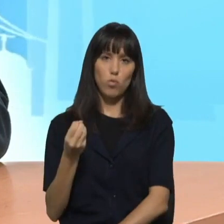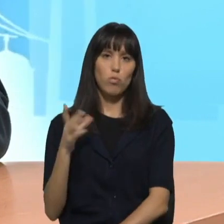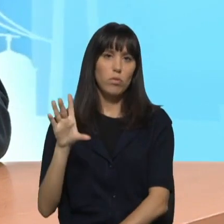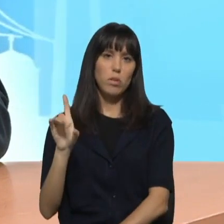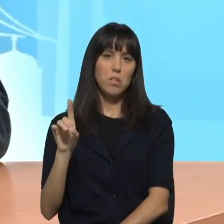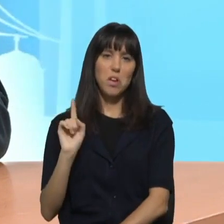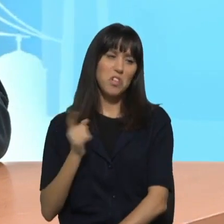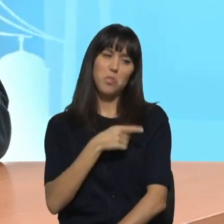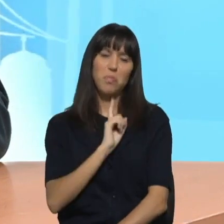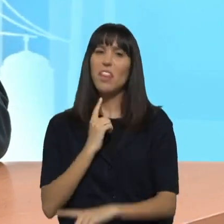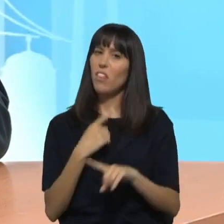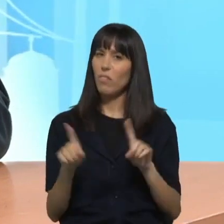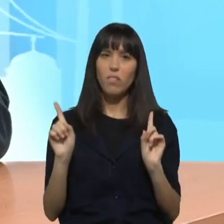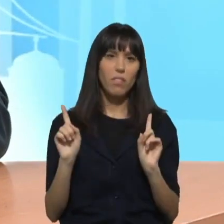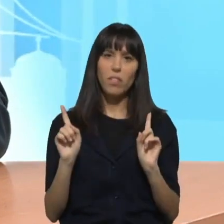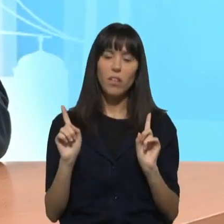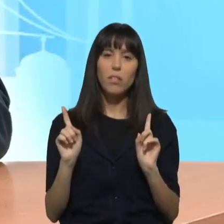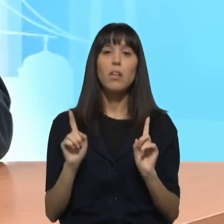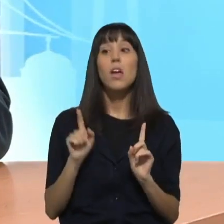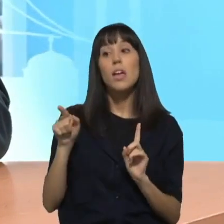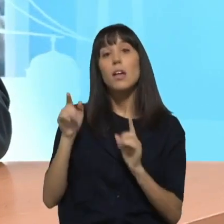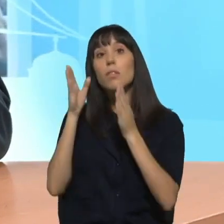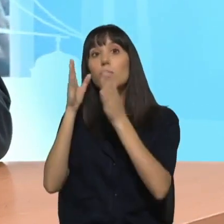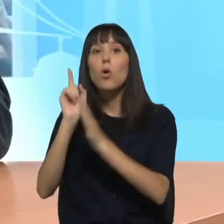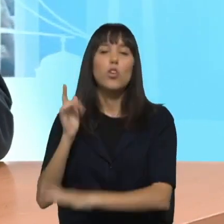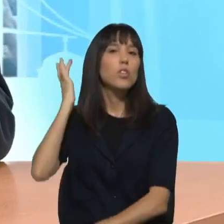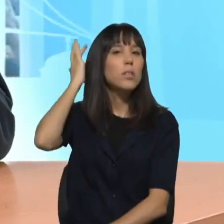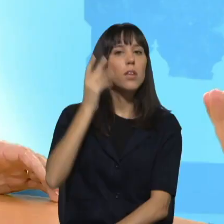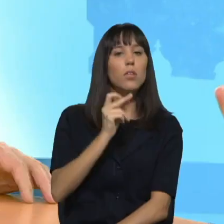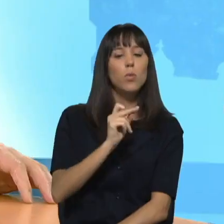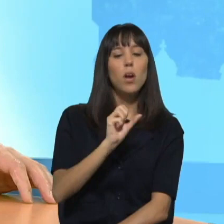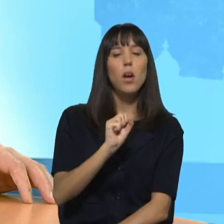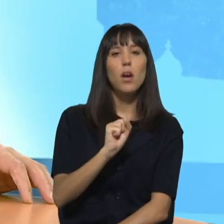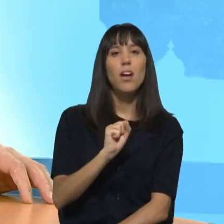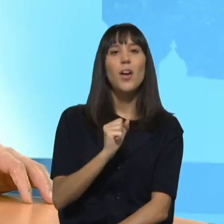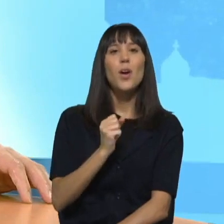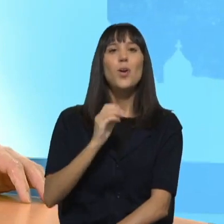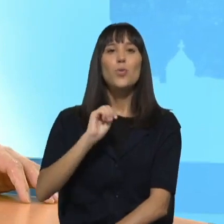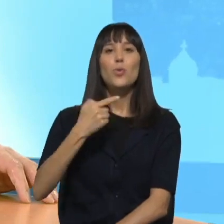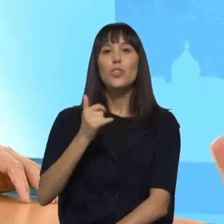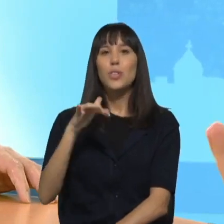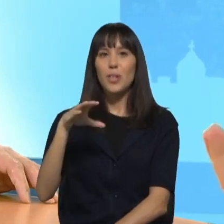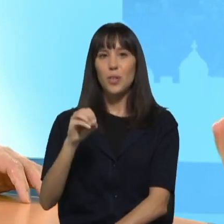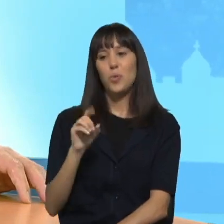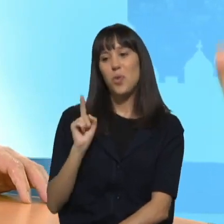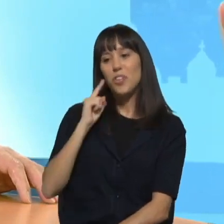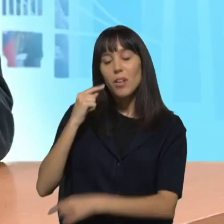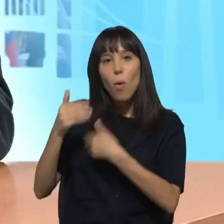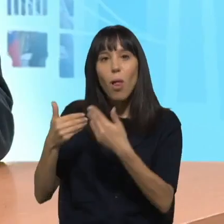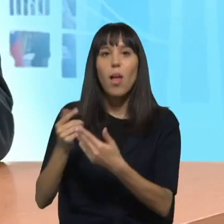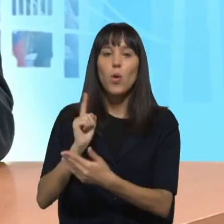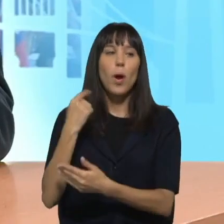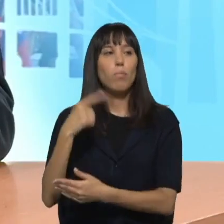Aliás, estuda o mais Santo Agostinho, é mais um patrístico, como ele gosta de dizer na teologia, do que propriamente um